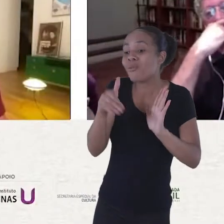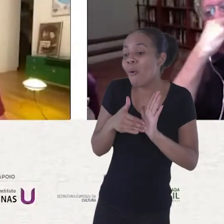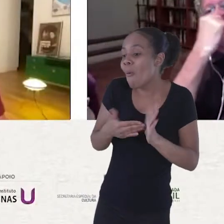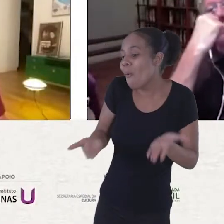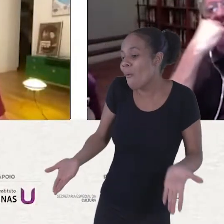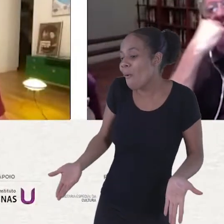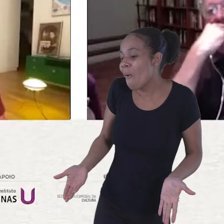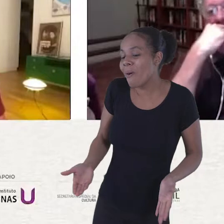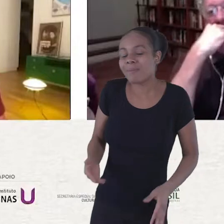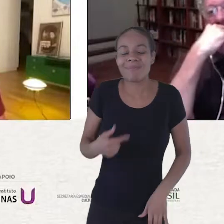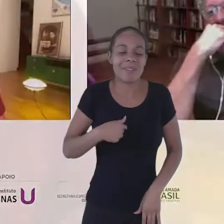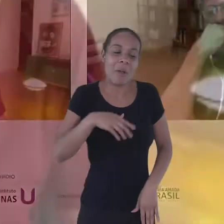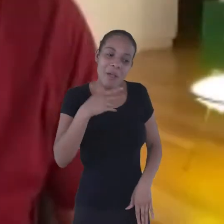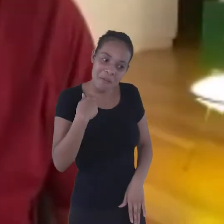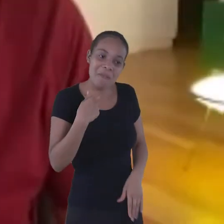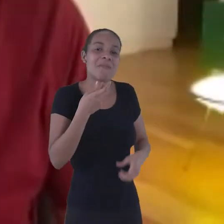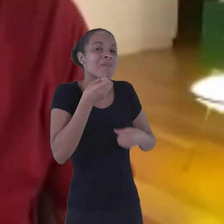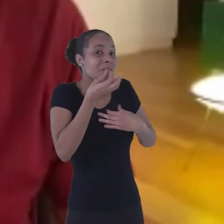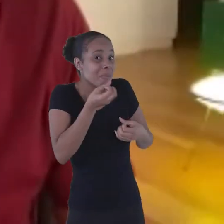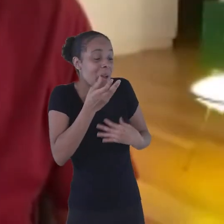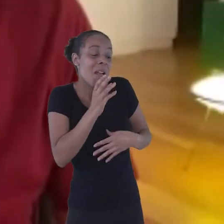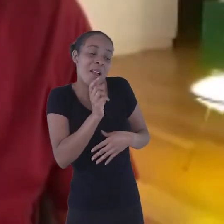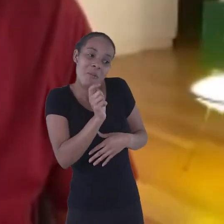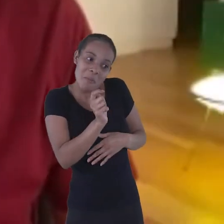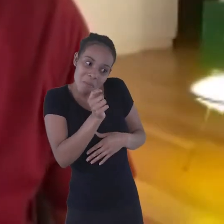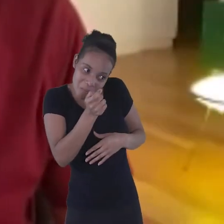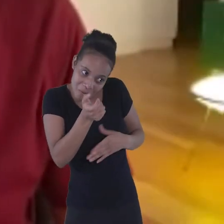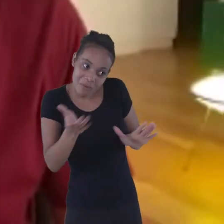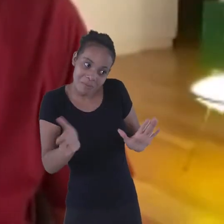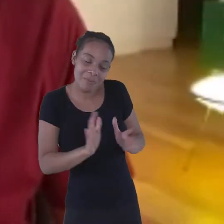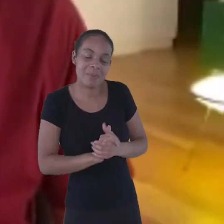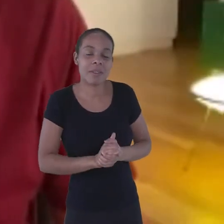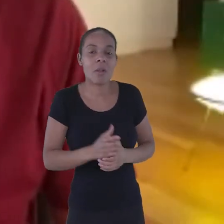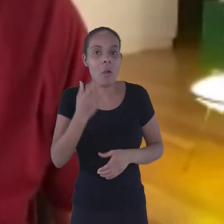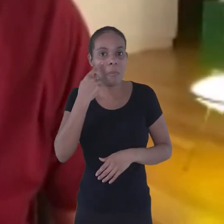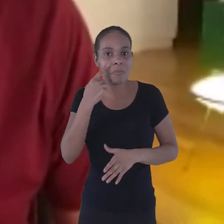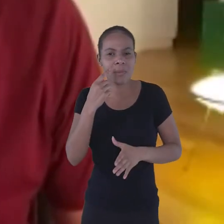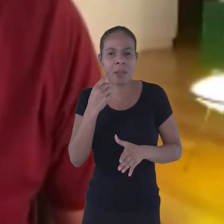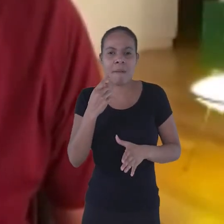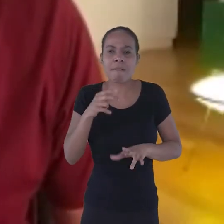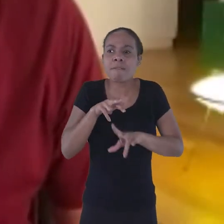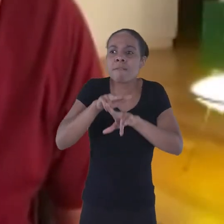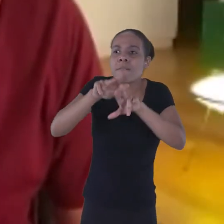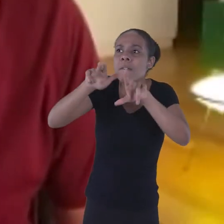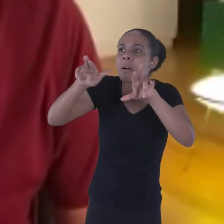a poesia dele, olha. Vales são montanhas deprimidas,